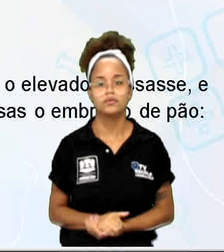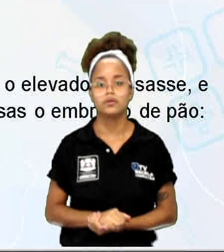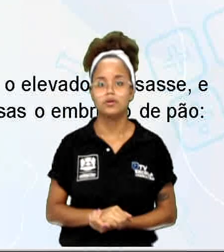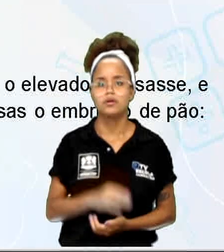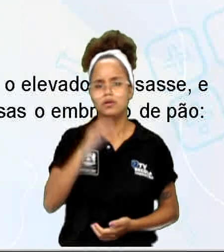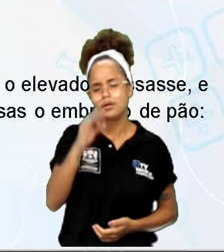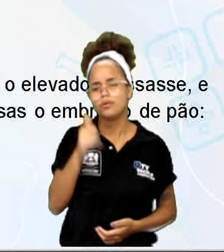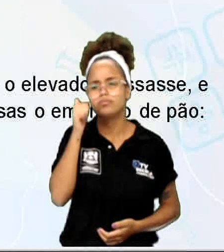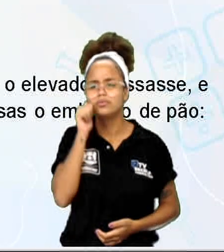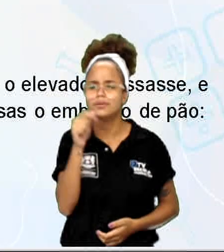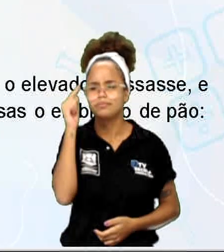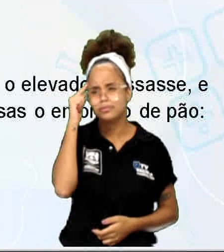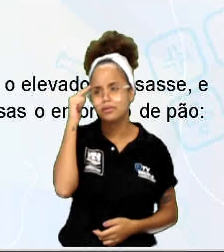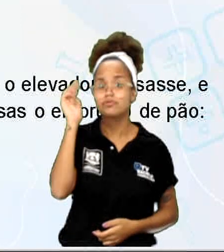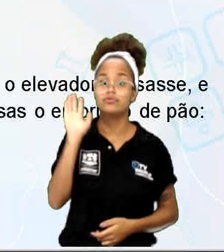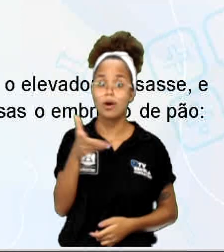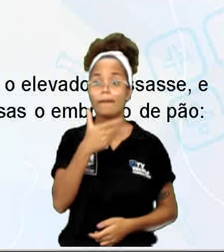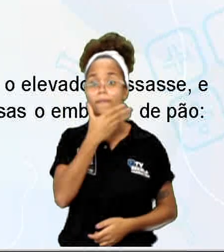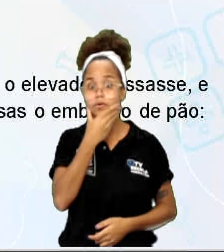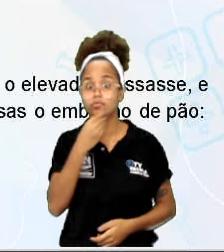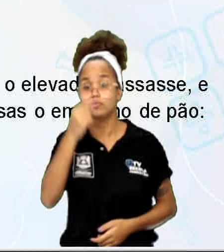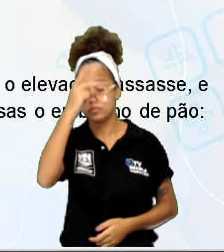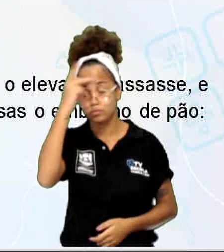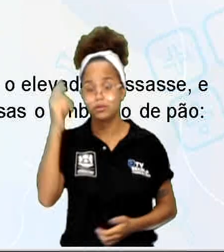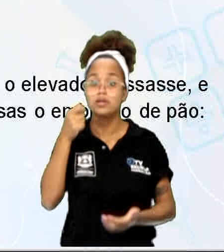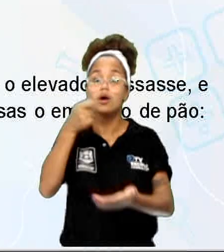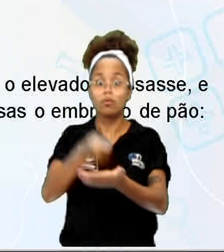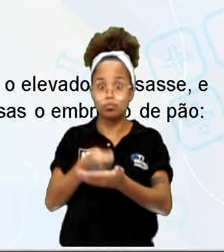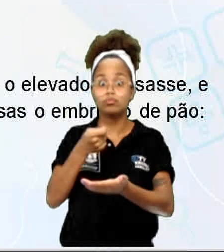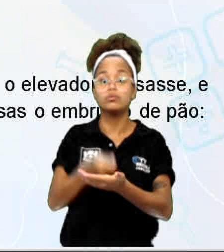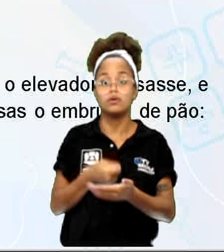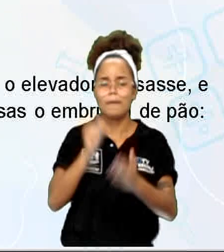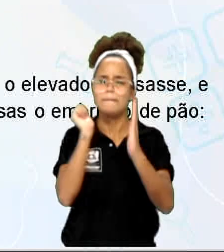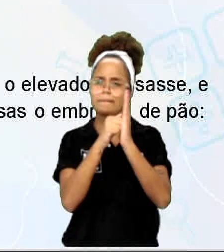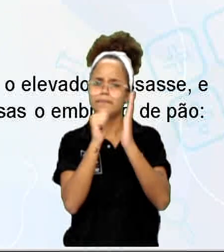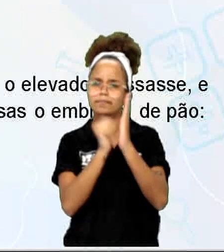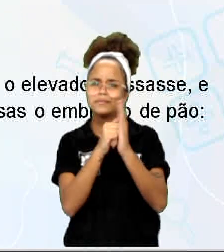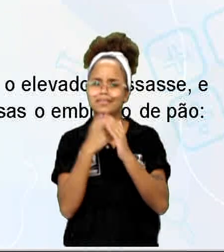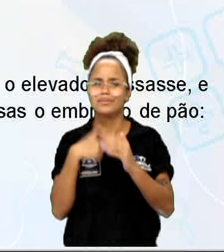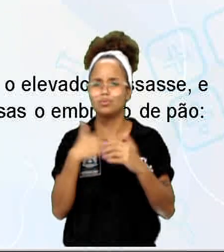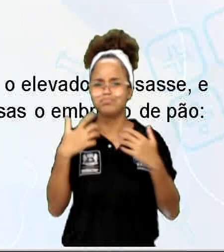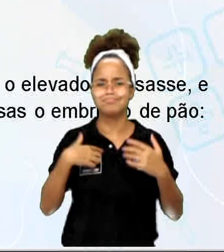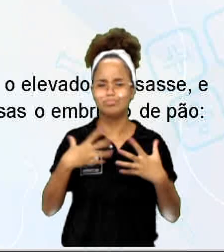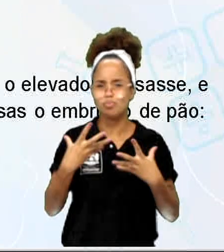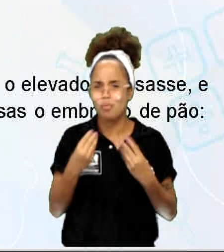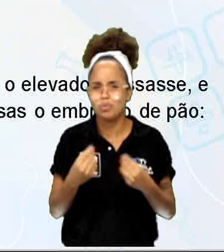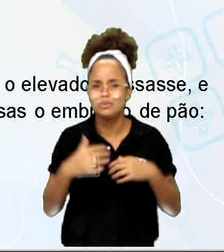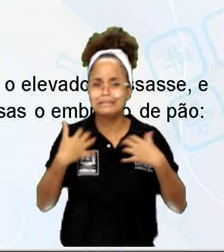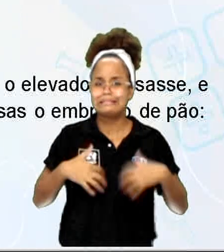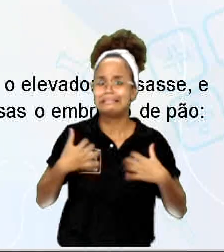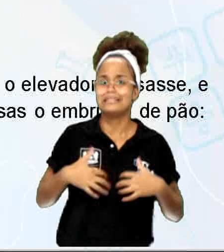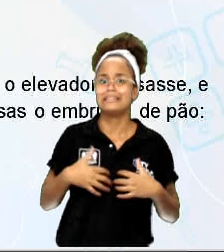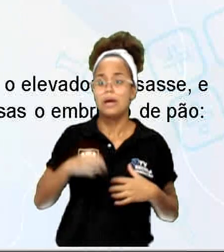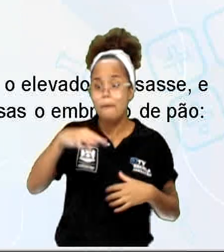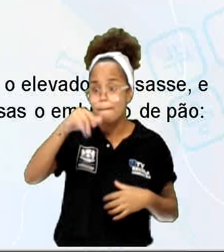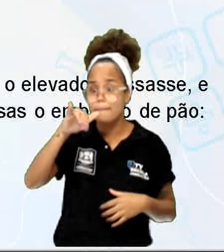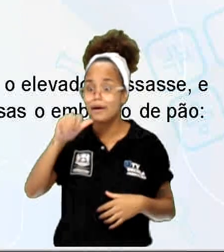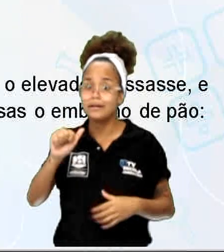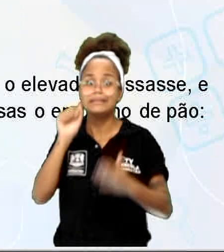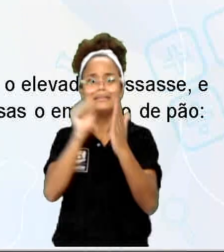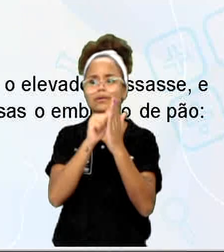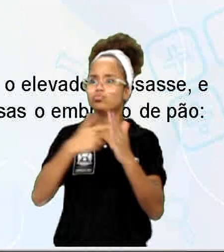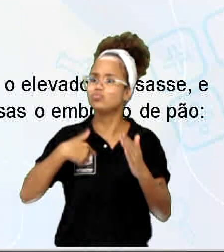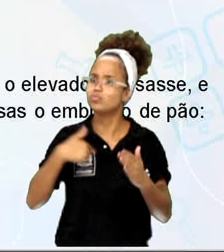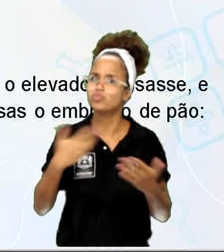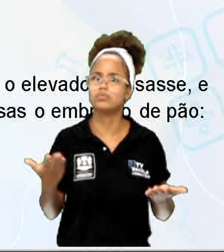mulher pensava que já era o sujeito da televisão. Bateu com o nó dos dedos. Maria, abre aí, Maria,